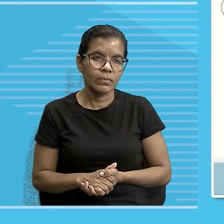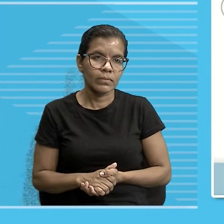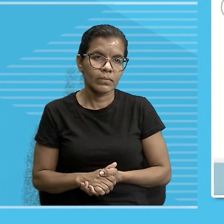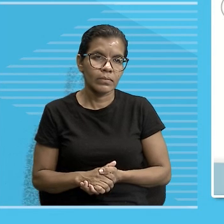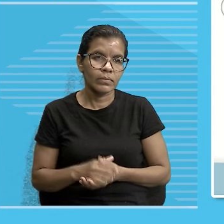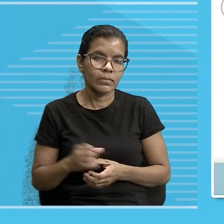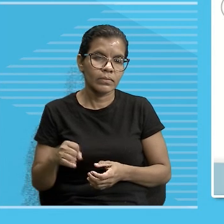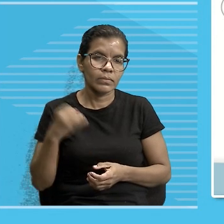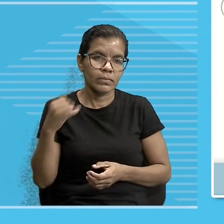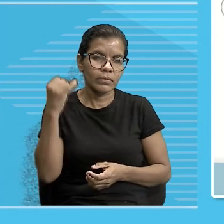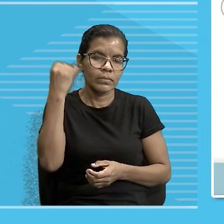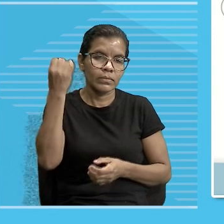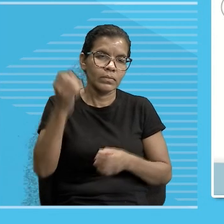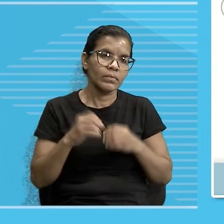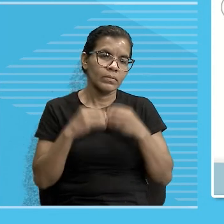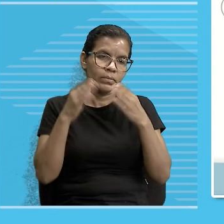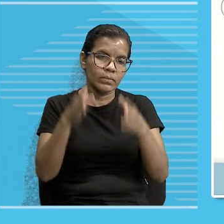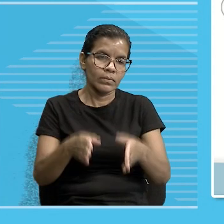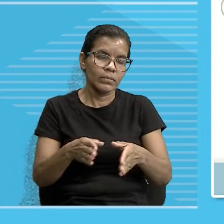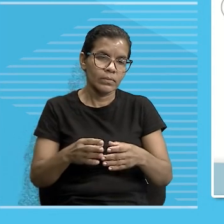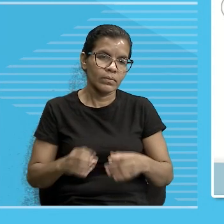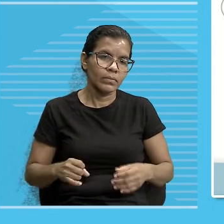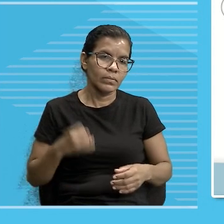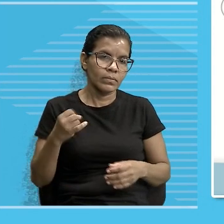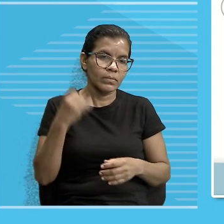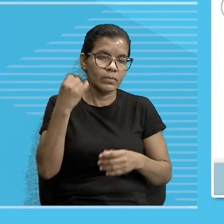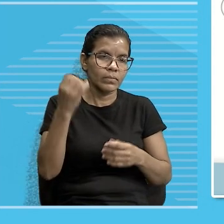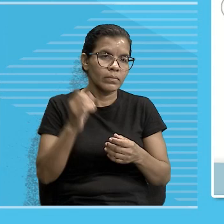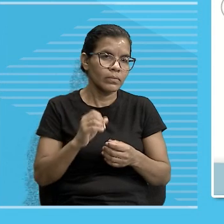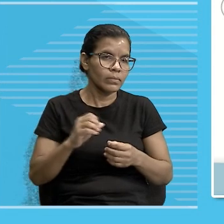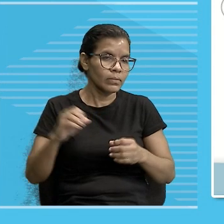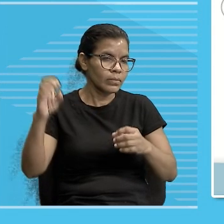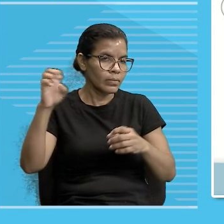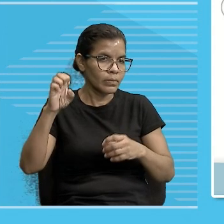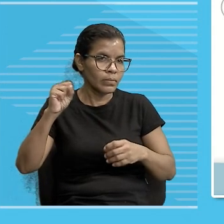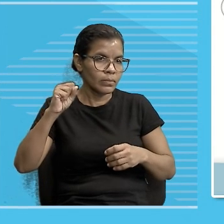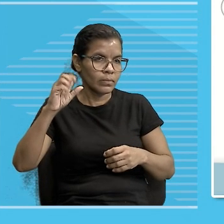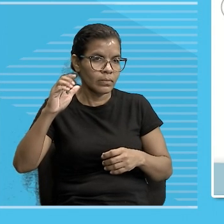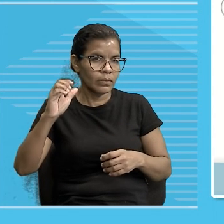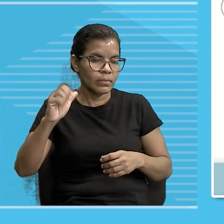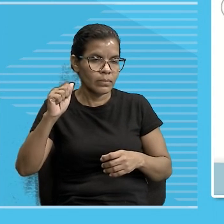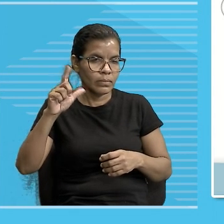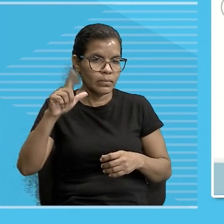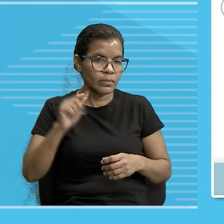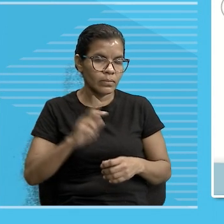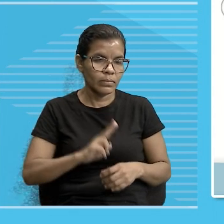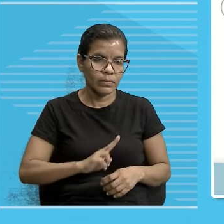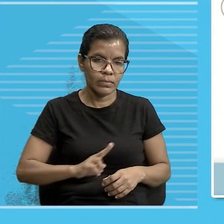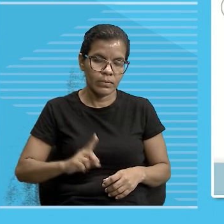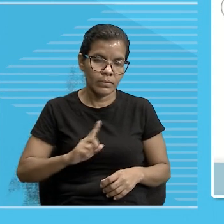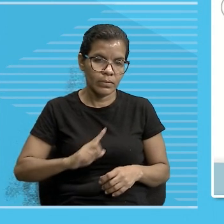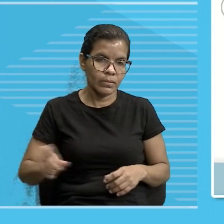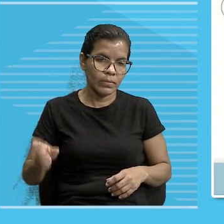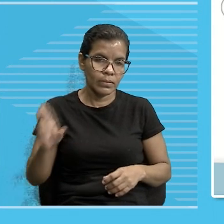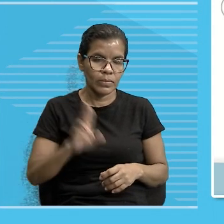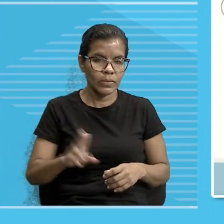Devido à importância dessa escala, ela não utiliza grau no seu